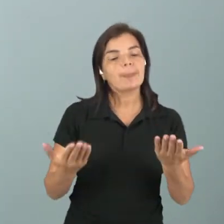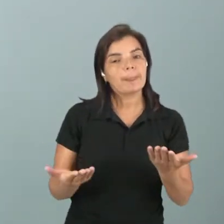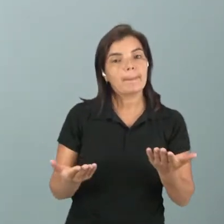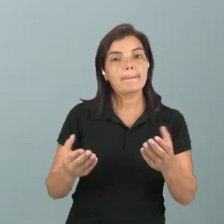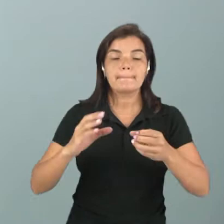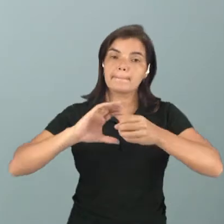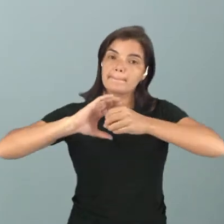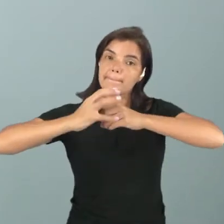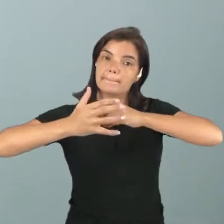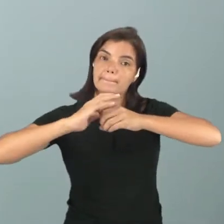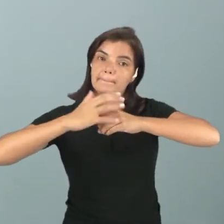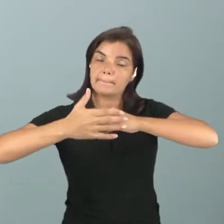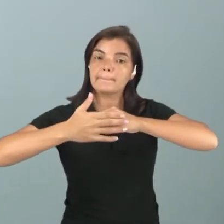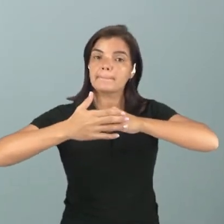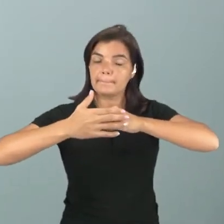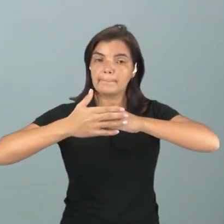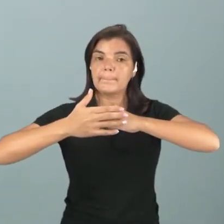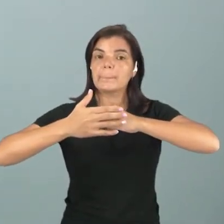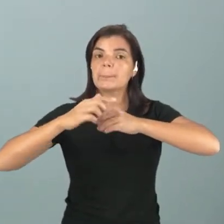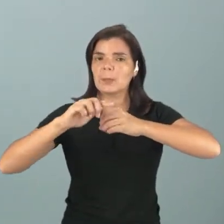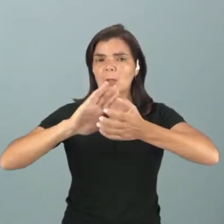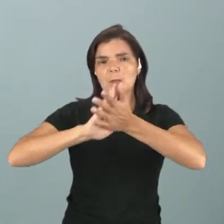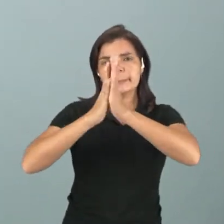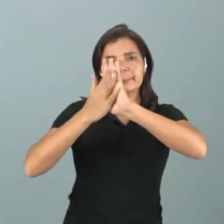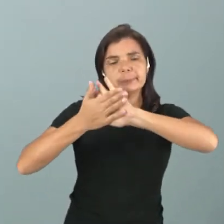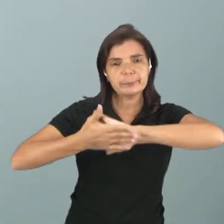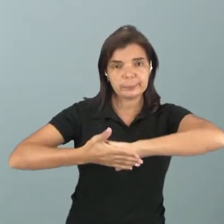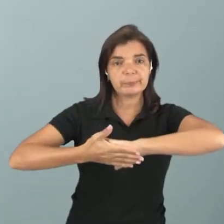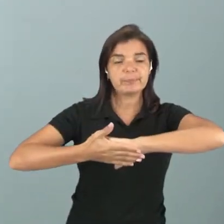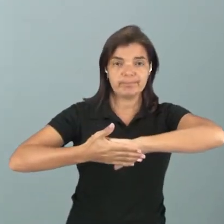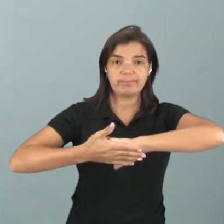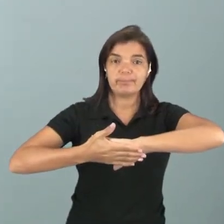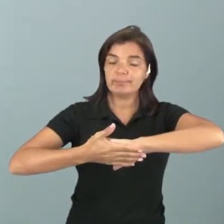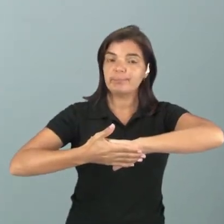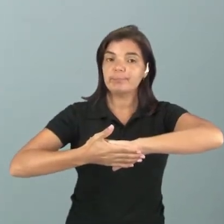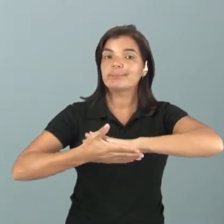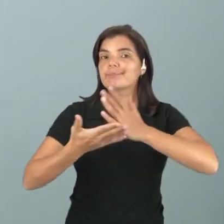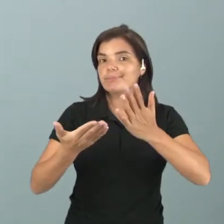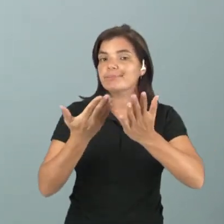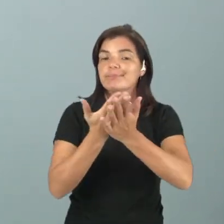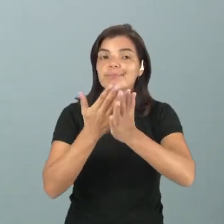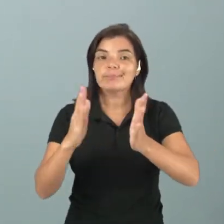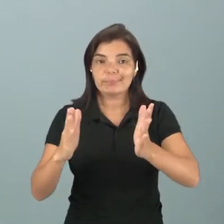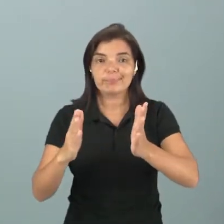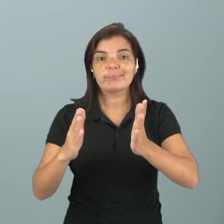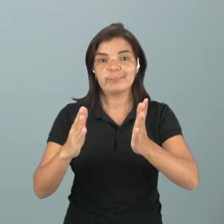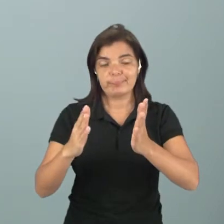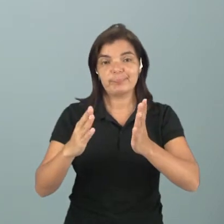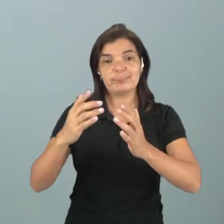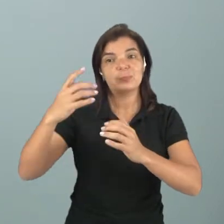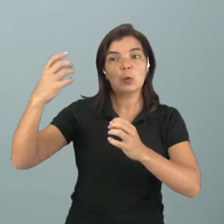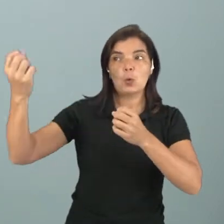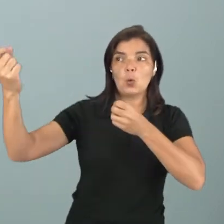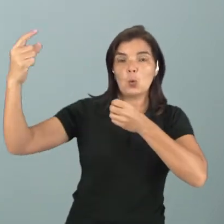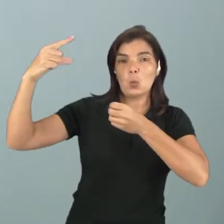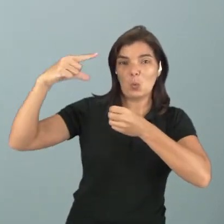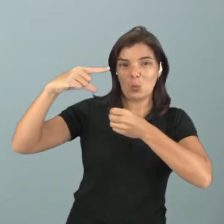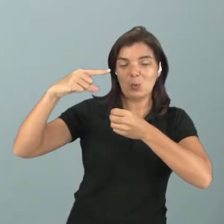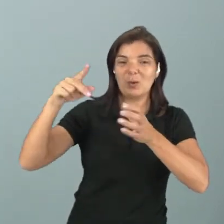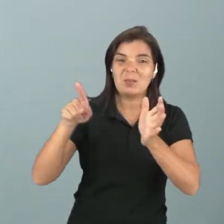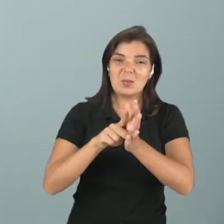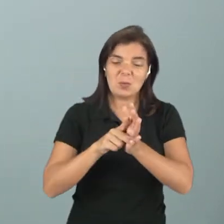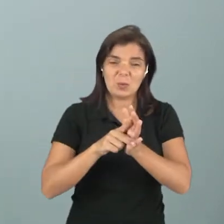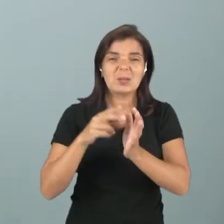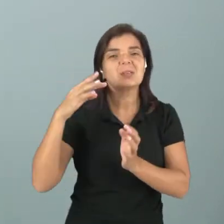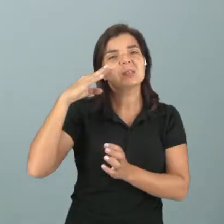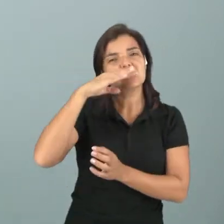essa camada acaba sendo prejudicada, se ela fica extensa demais, acaba que os raios vão acabar incidindo sobre a Terra em uma